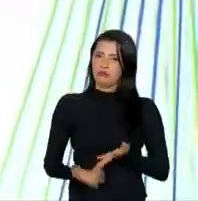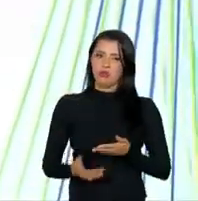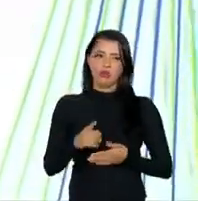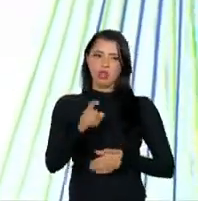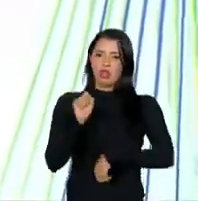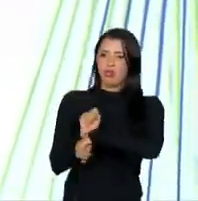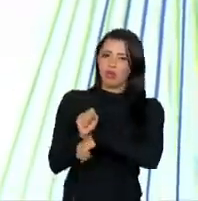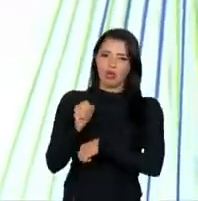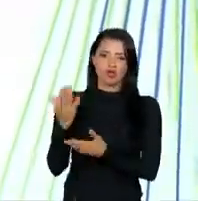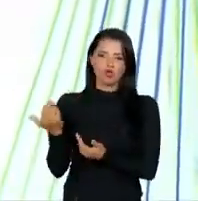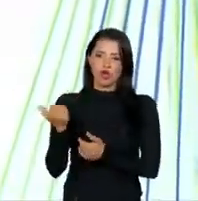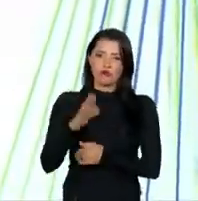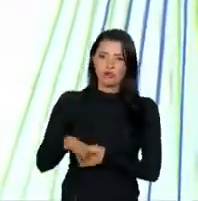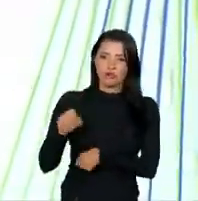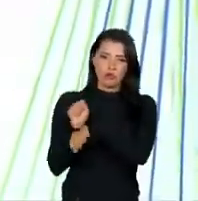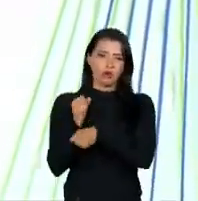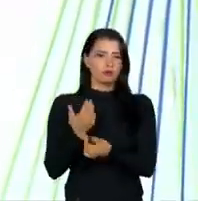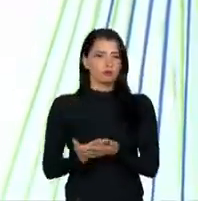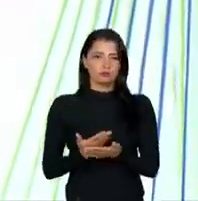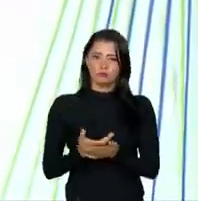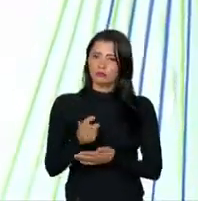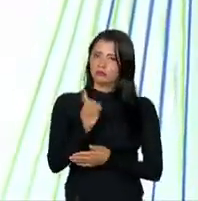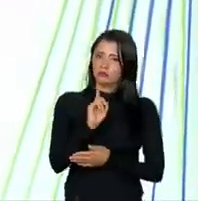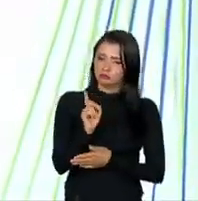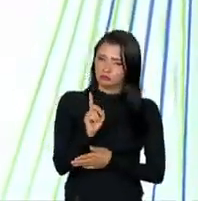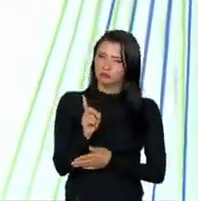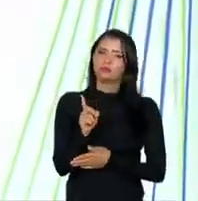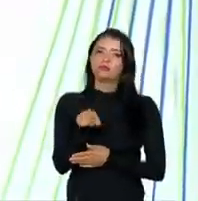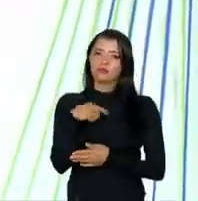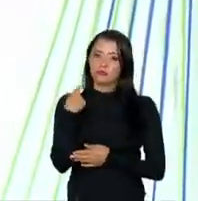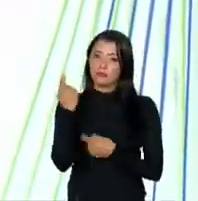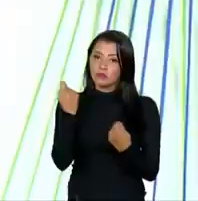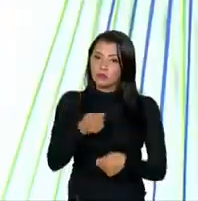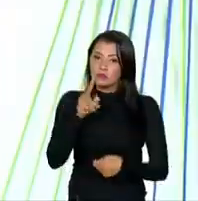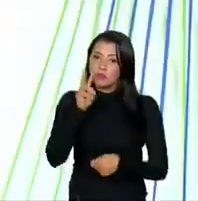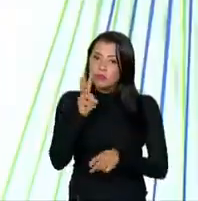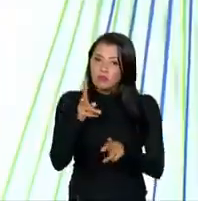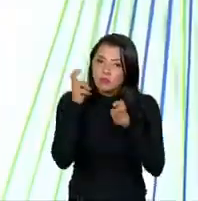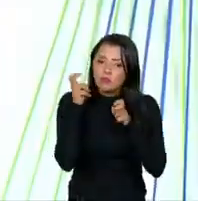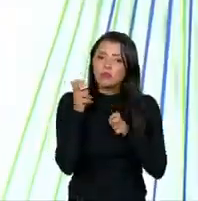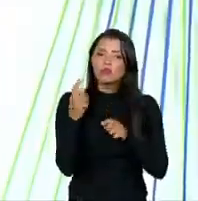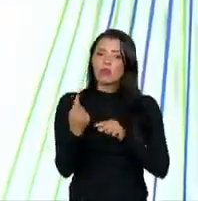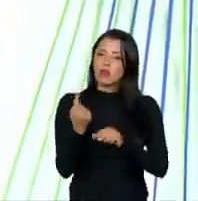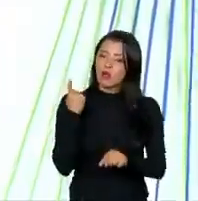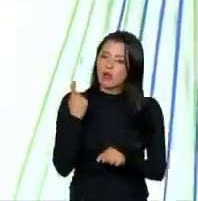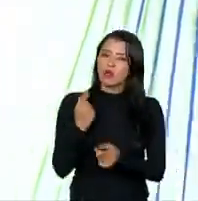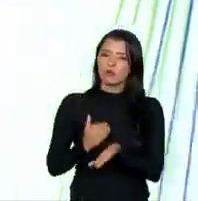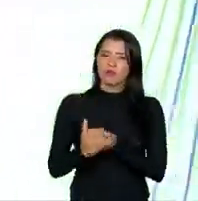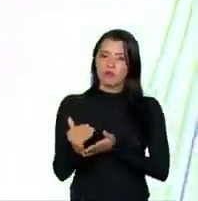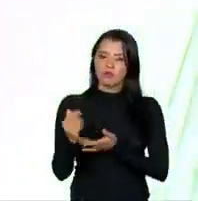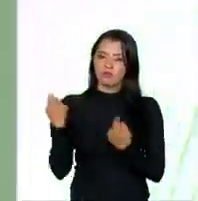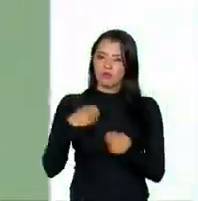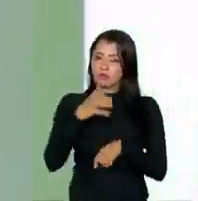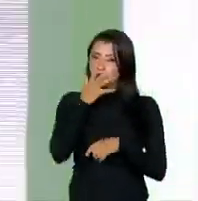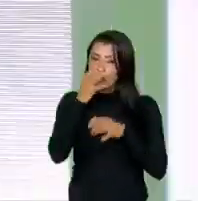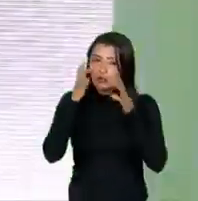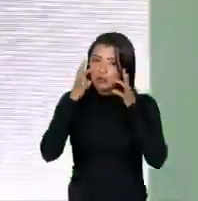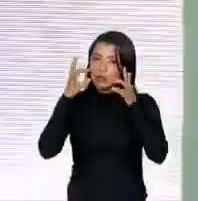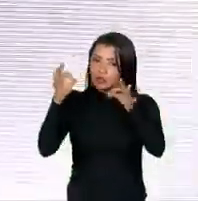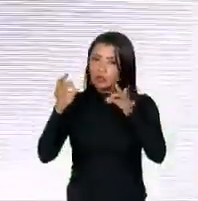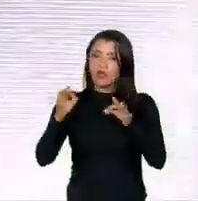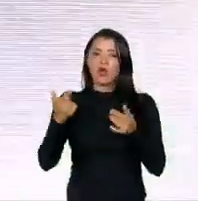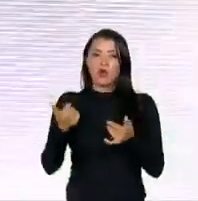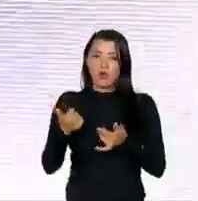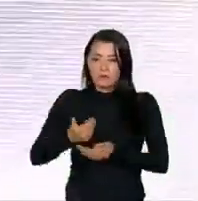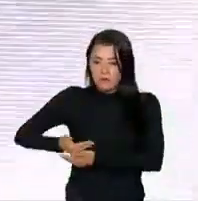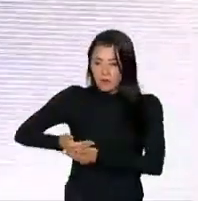e nenhum jovem nesse país de nenhuma escola. E precisamos olhar desde o início, né, desde os primeiros anos